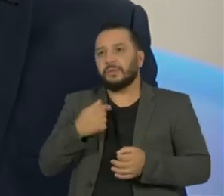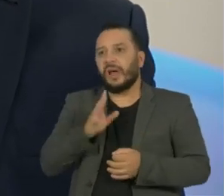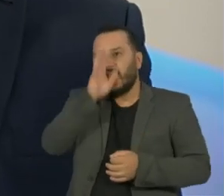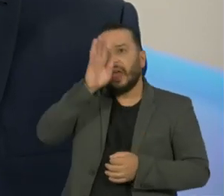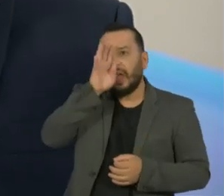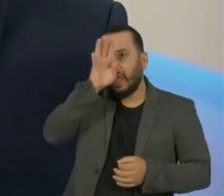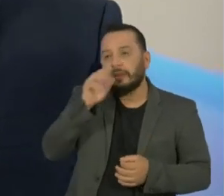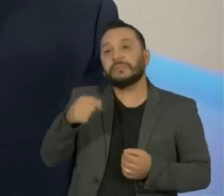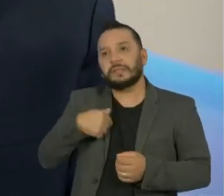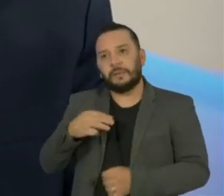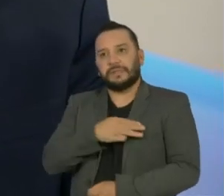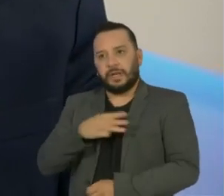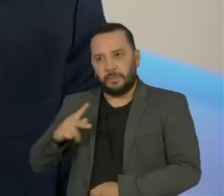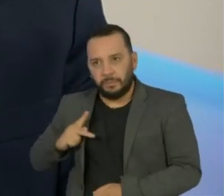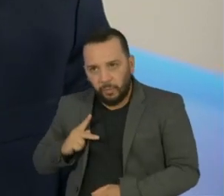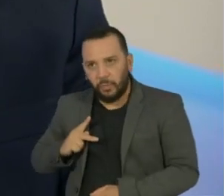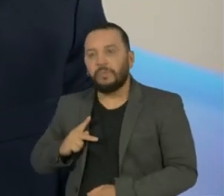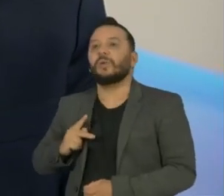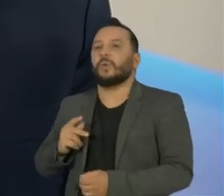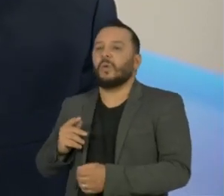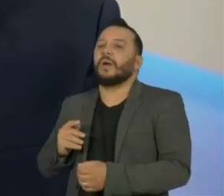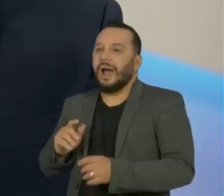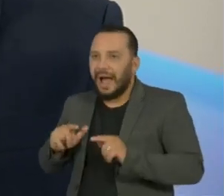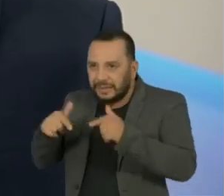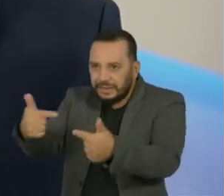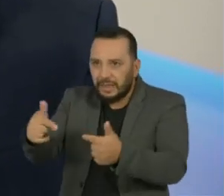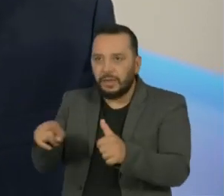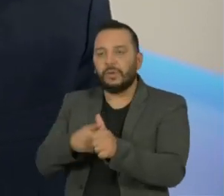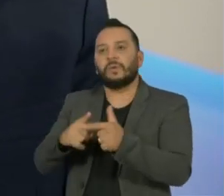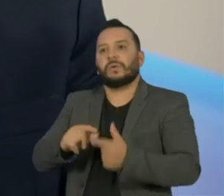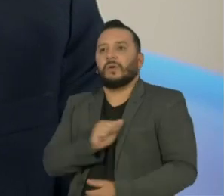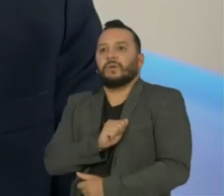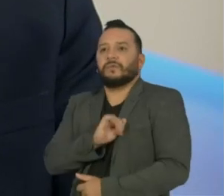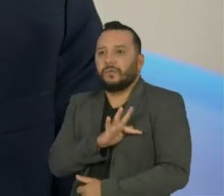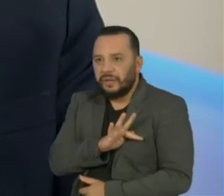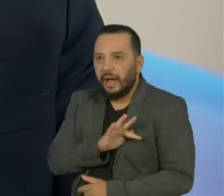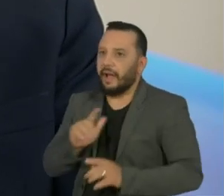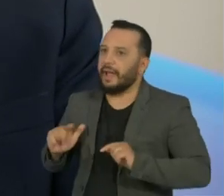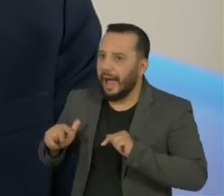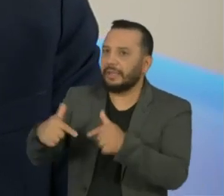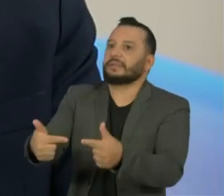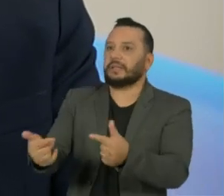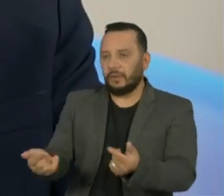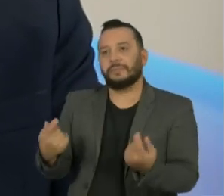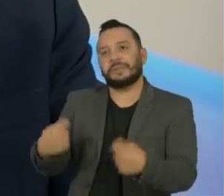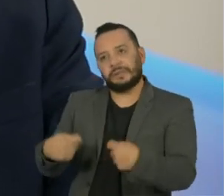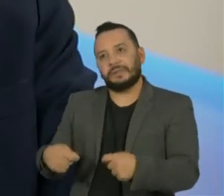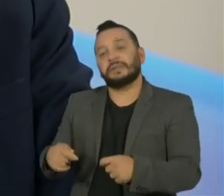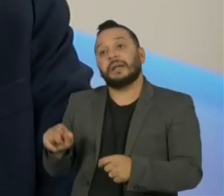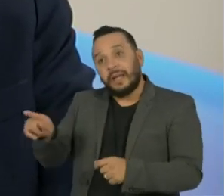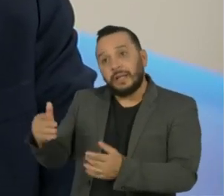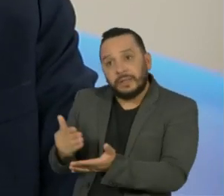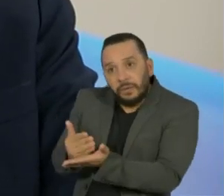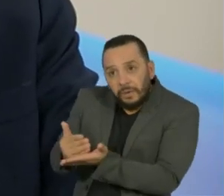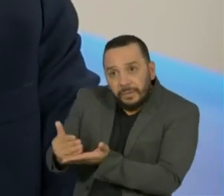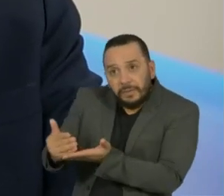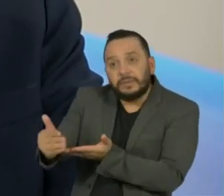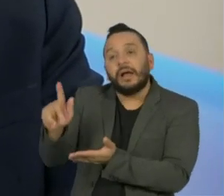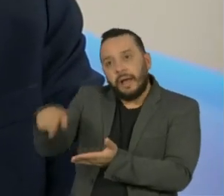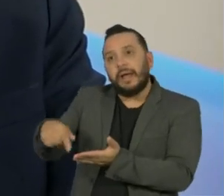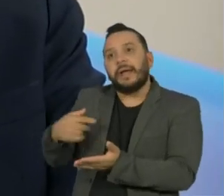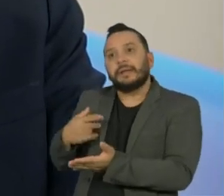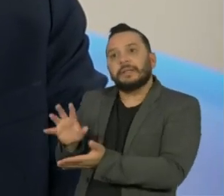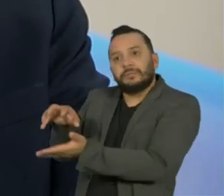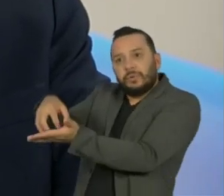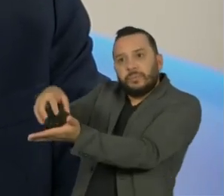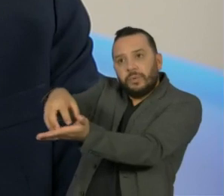tem que ter uma ação do ministério público tem que ter uma ação da funai tem que ter alçam e isso quem tem que resolver inicialmente são os órgãos